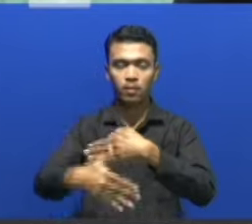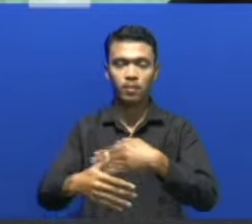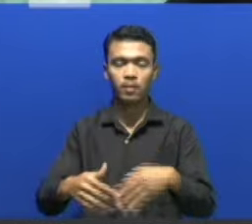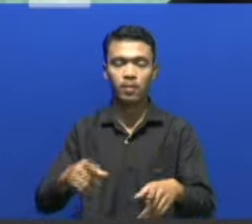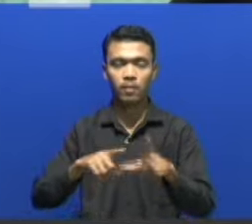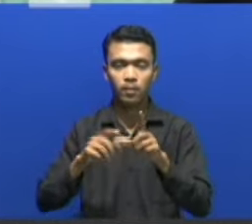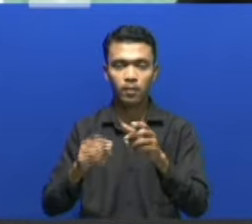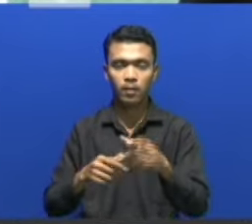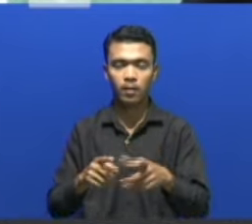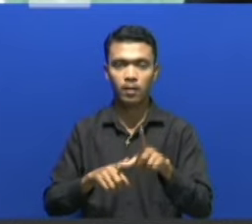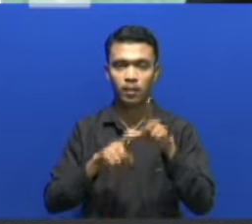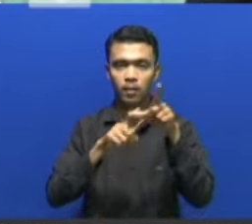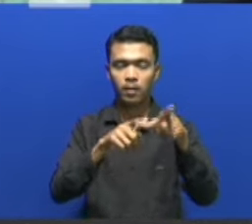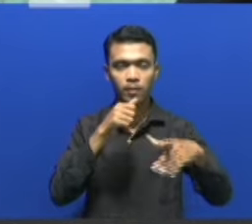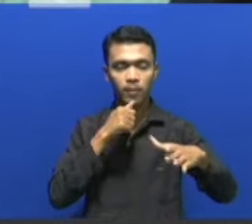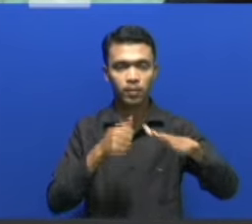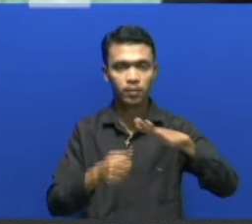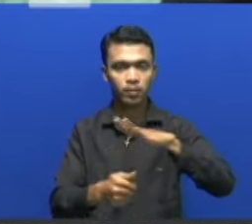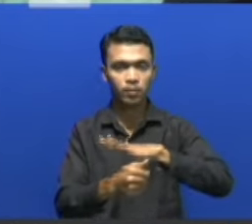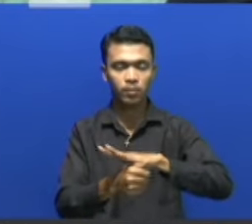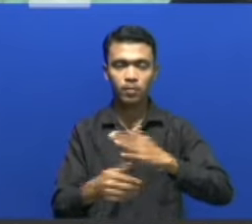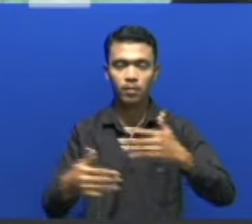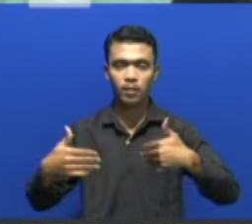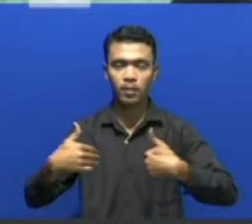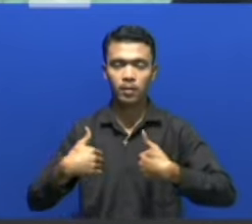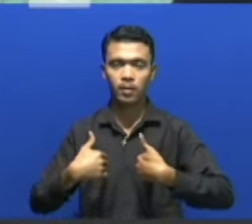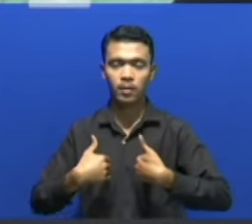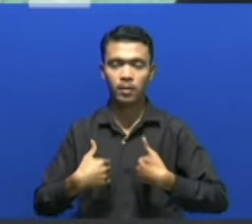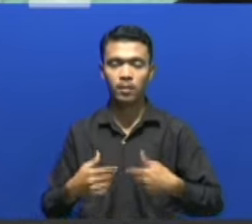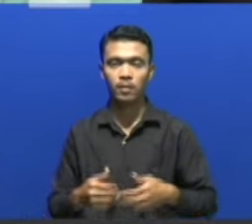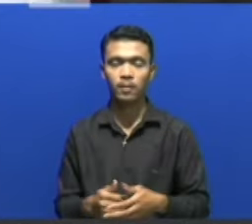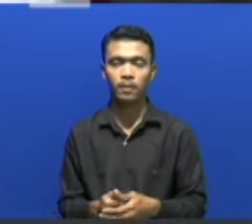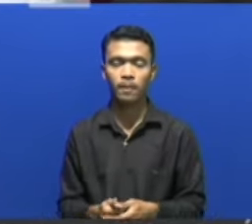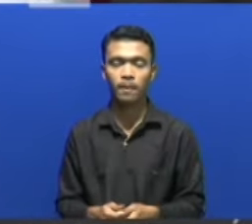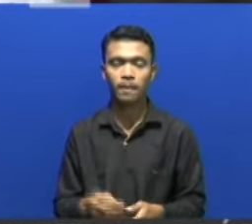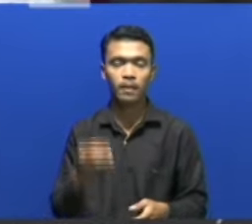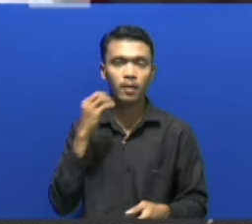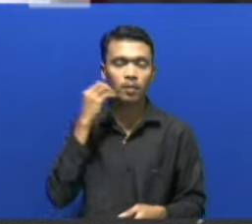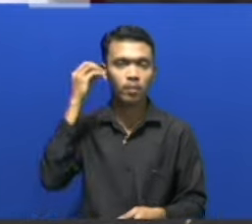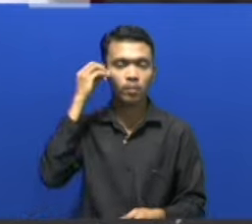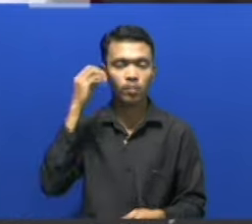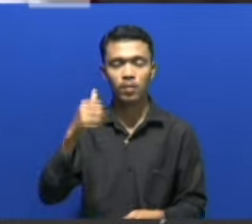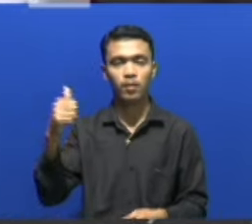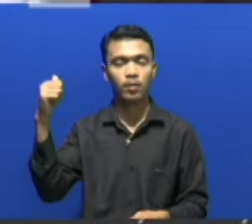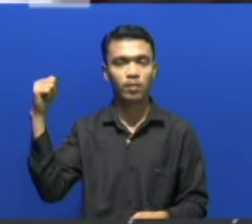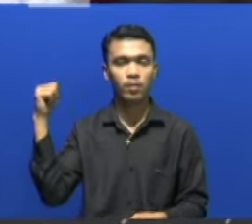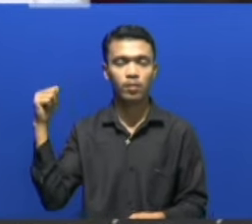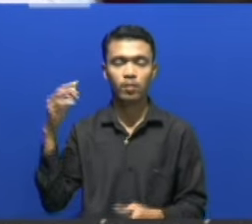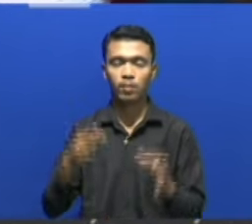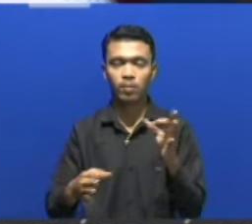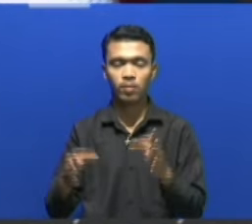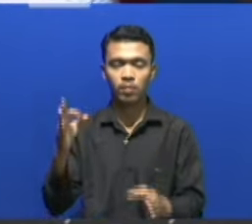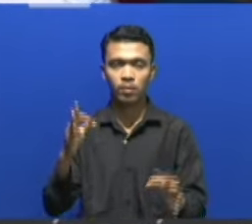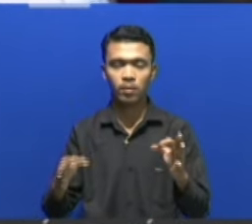basu ba faliha senior sasikat nini uang feto bot nini uma iha fal kutuk. Antam am hiing